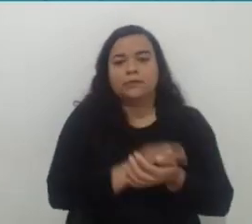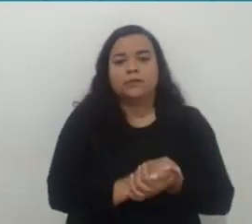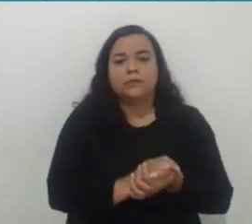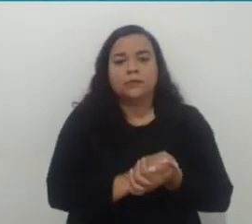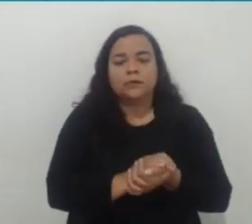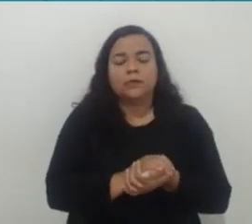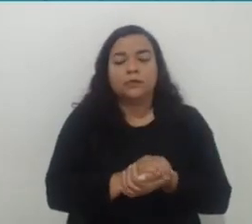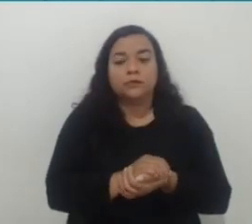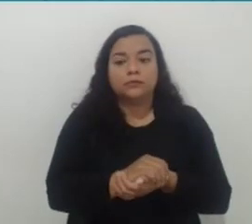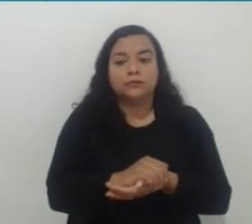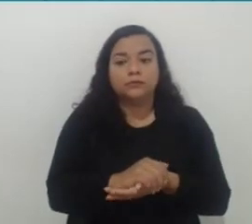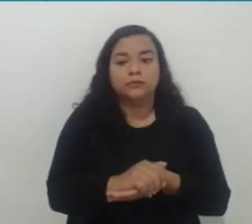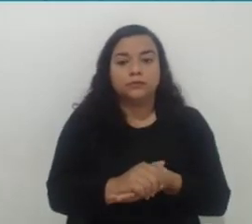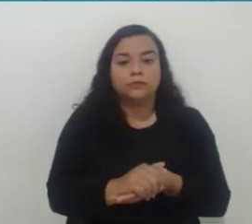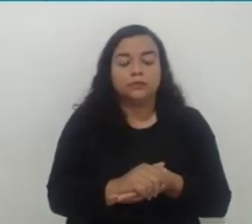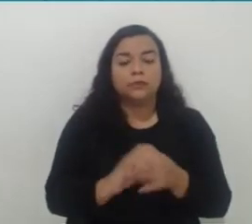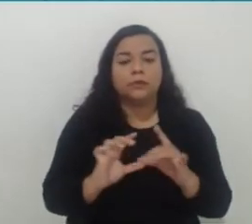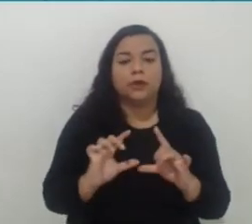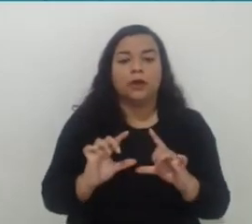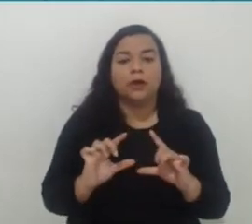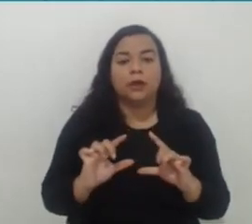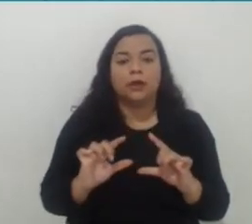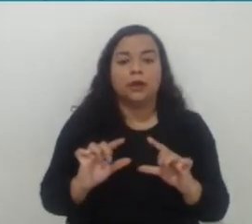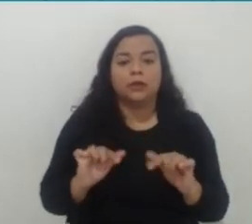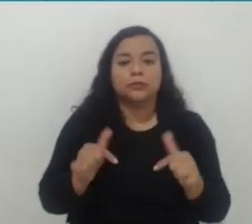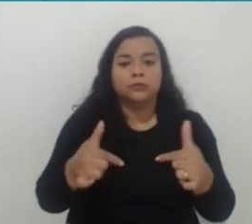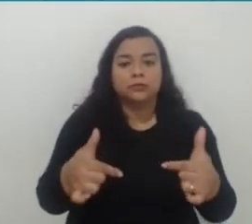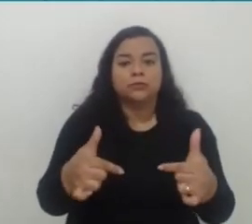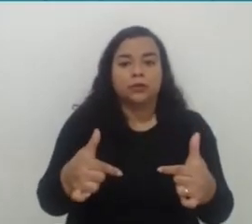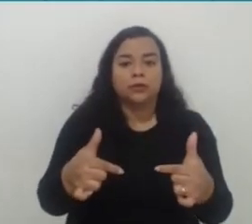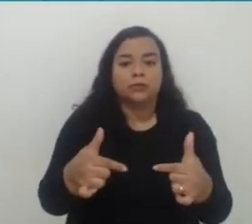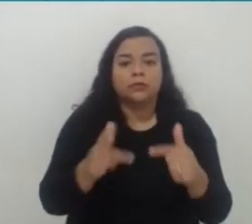Ação rescisória é esse?